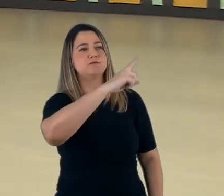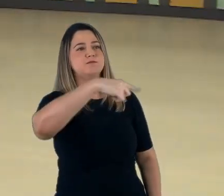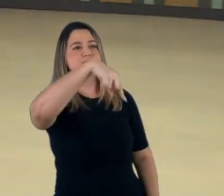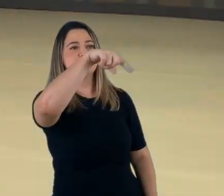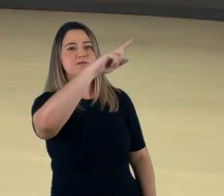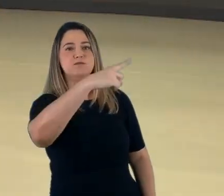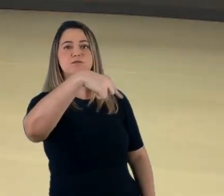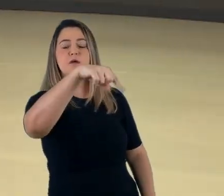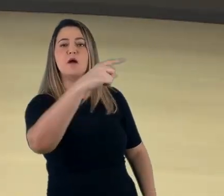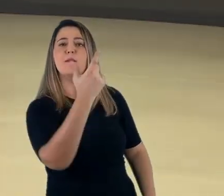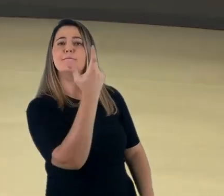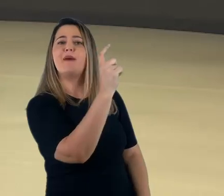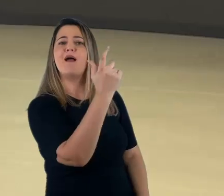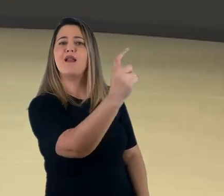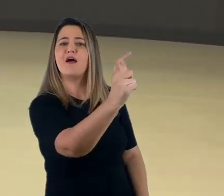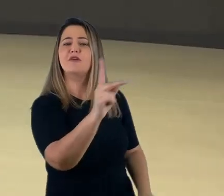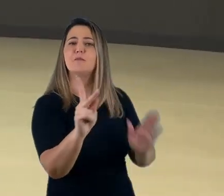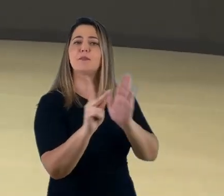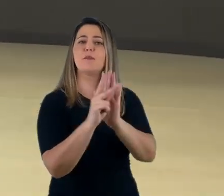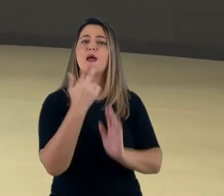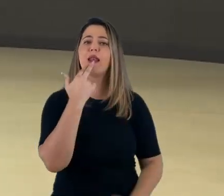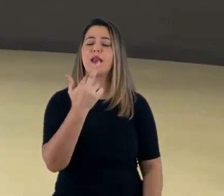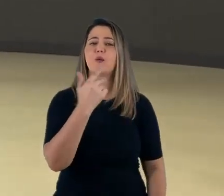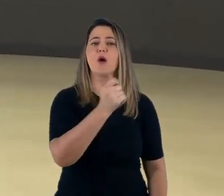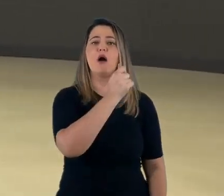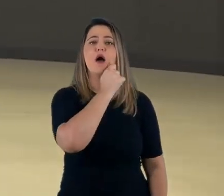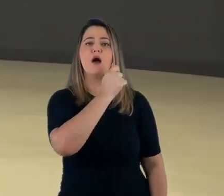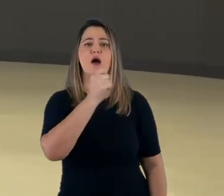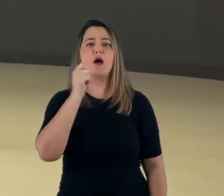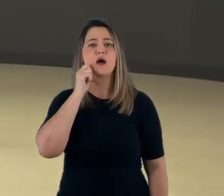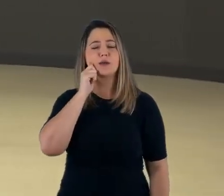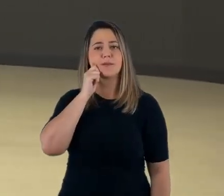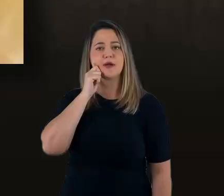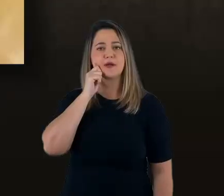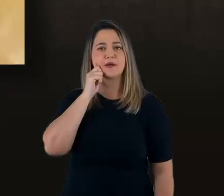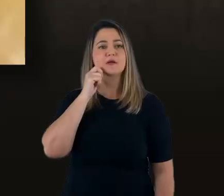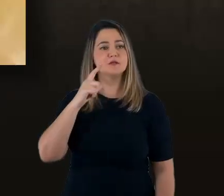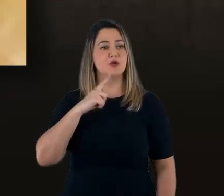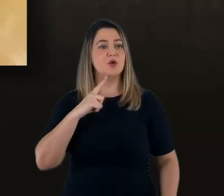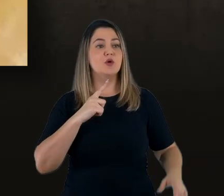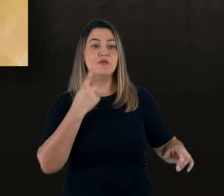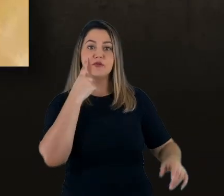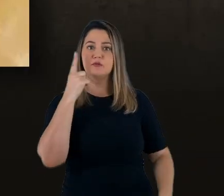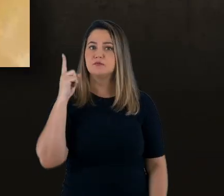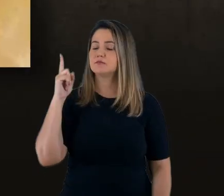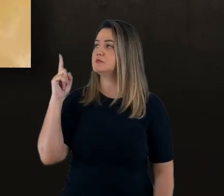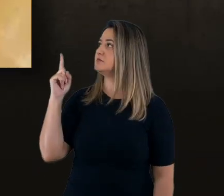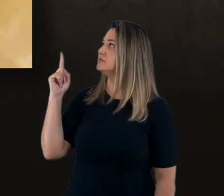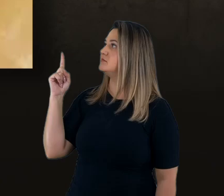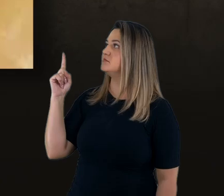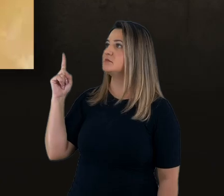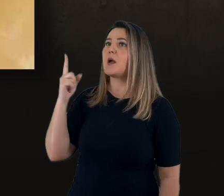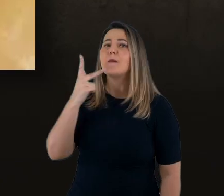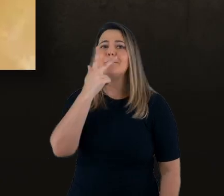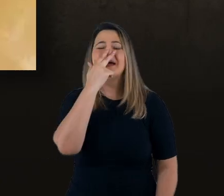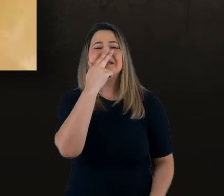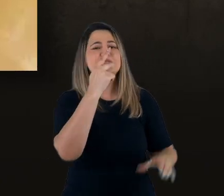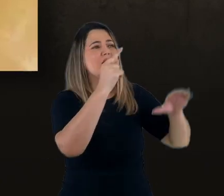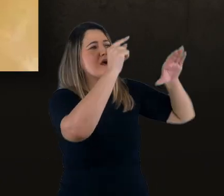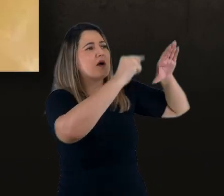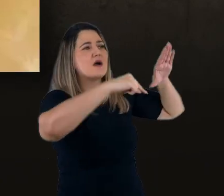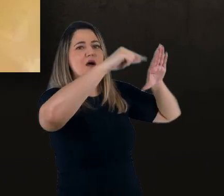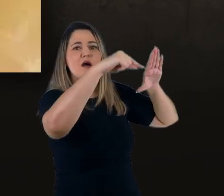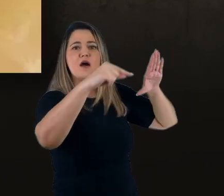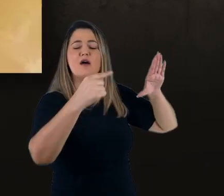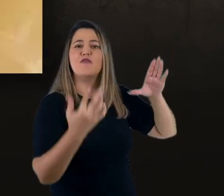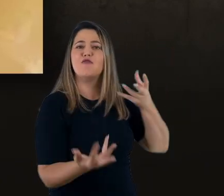você. Assim apareceram as escritas na parede. Todos viram as letras de fogo e ficaram muito